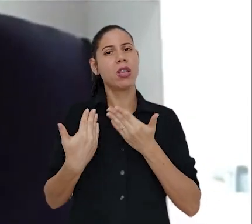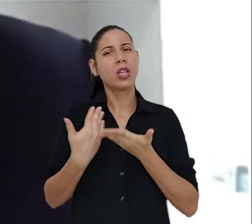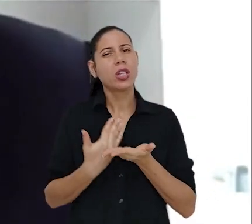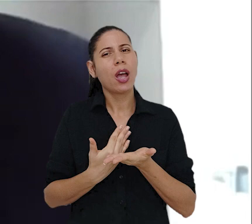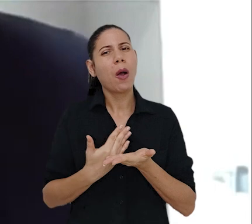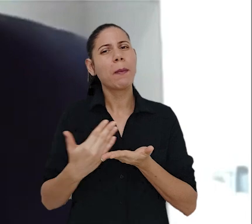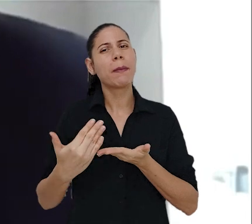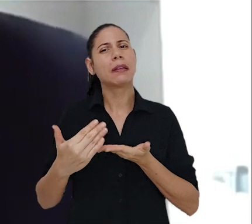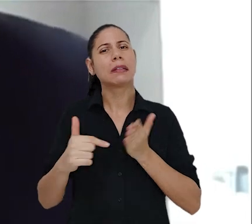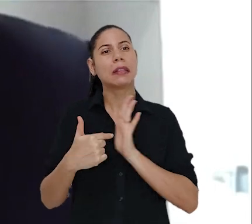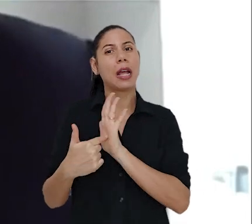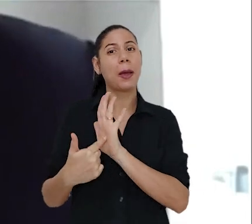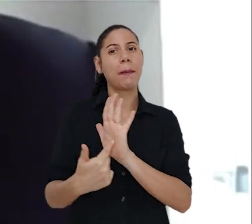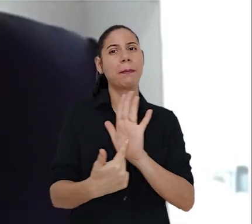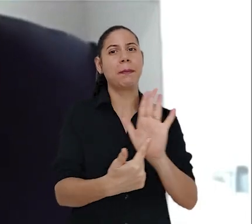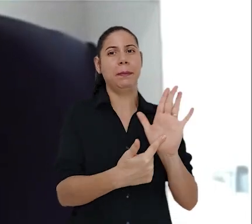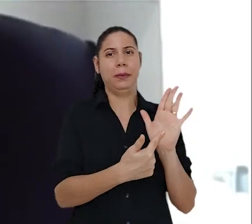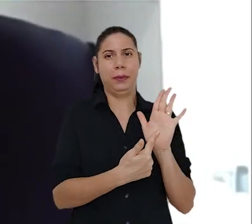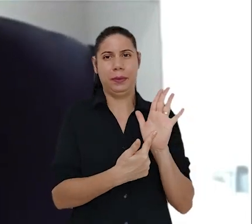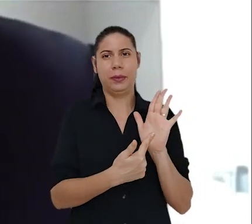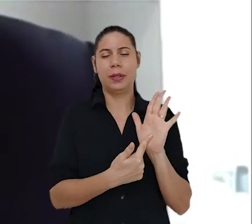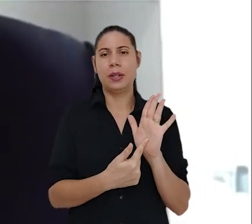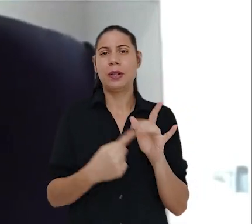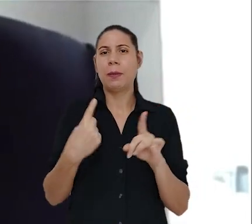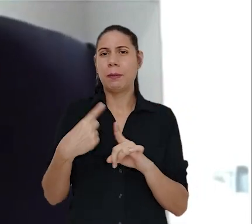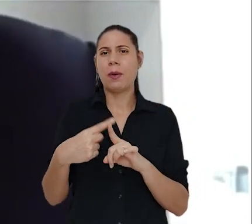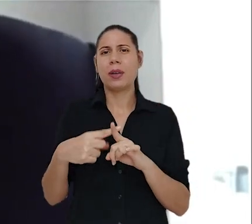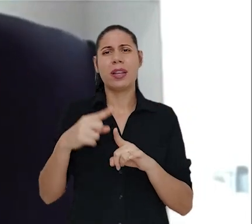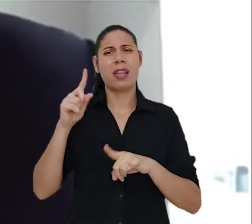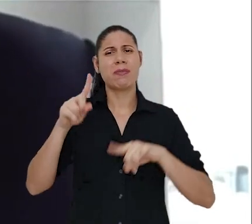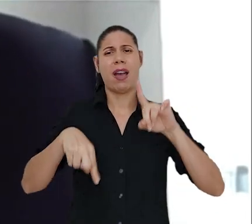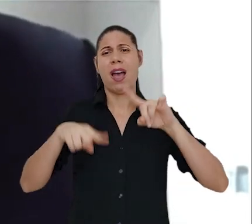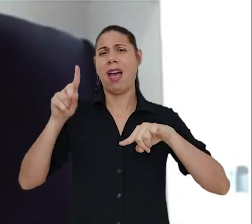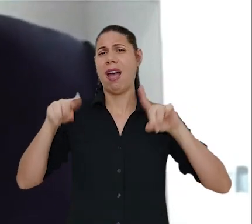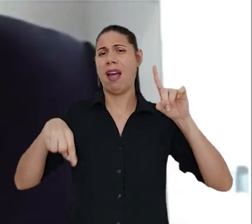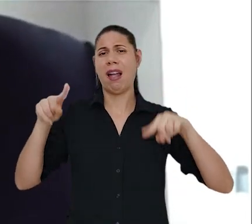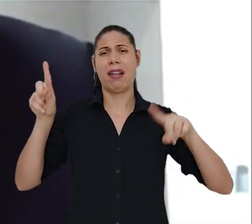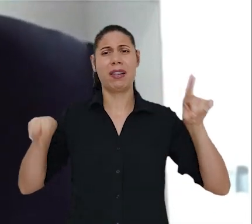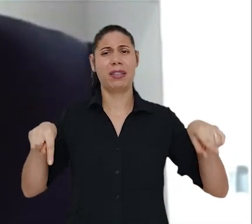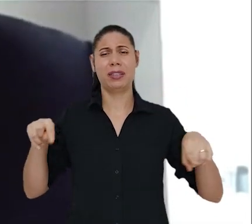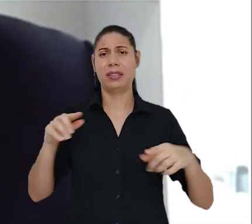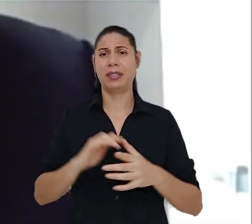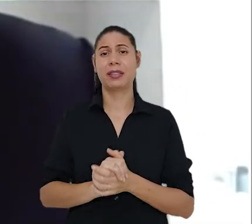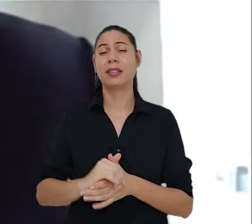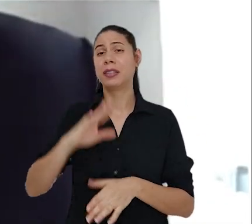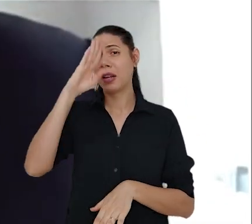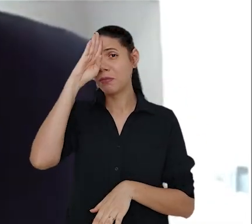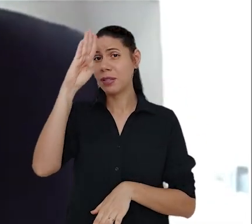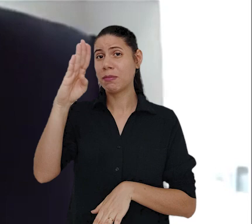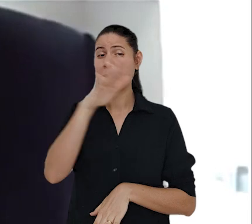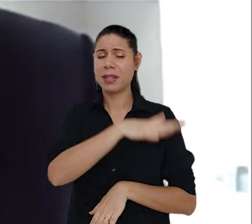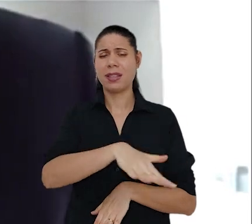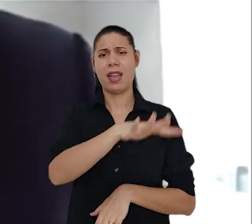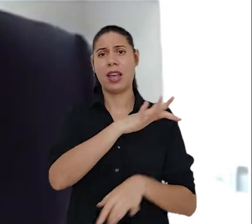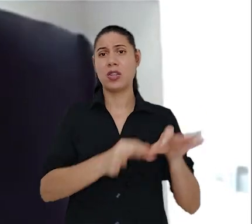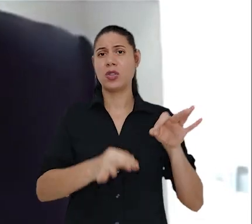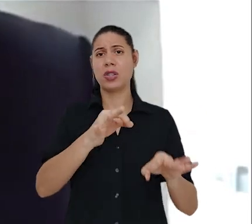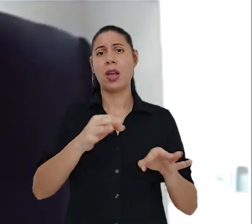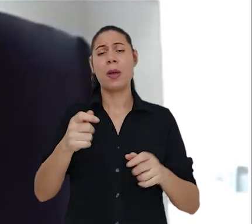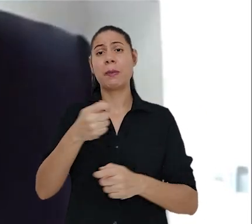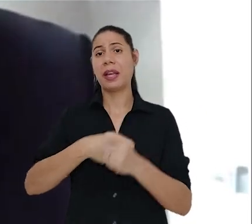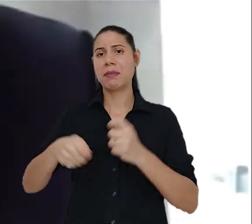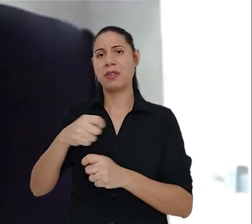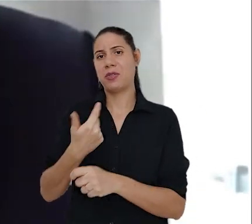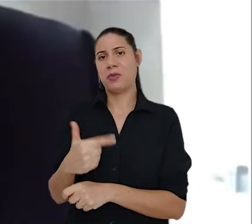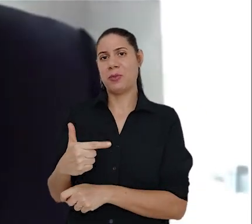a aparecer diante dessas oscilações, porque há muita variação, tanto especificamente na via judicial, que na